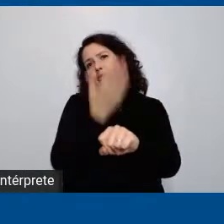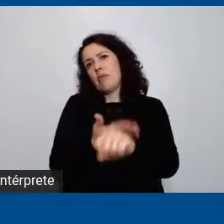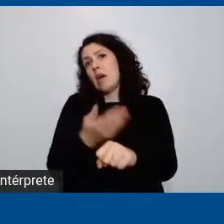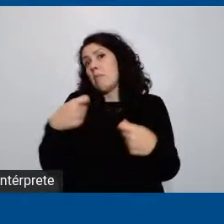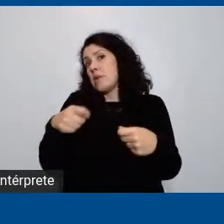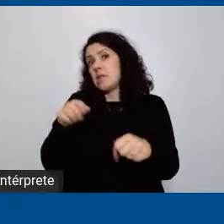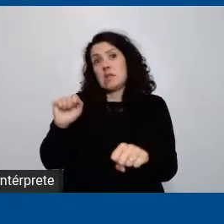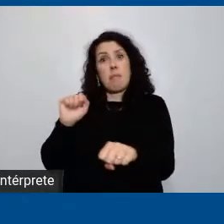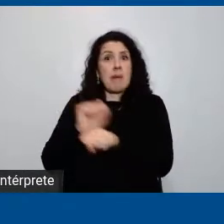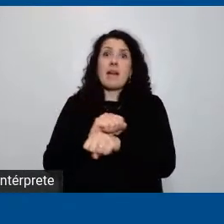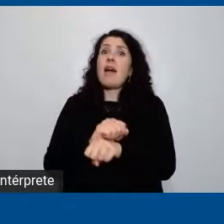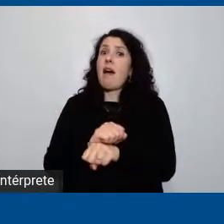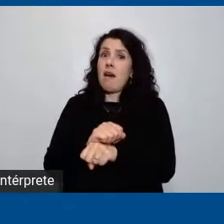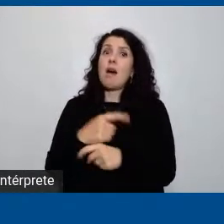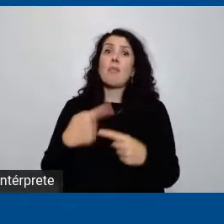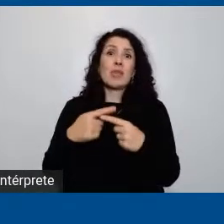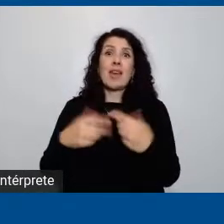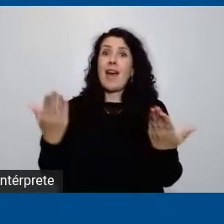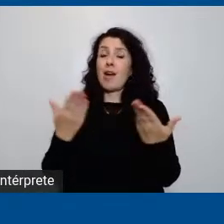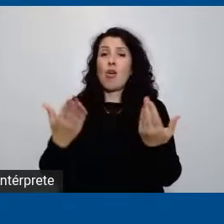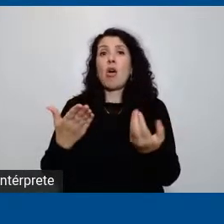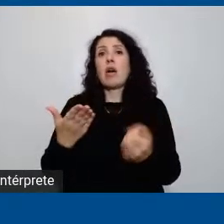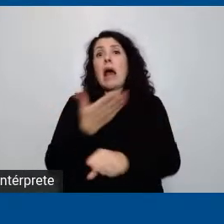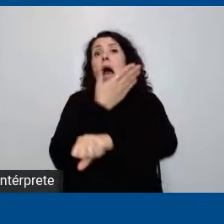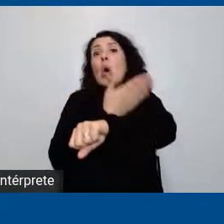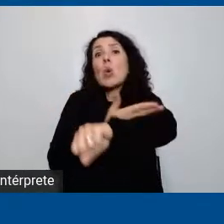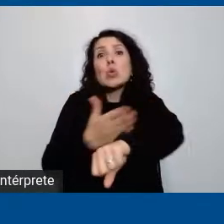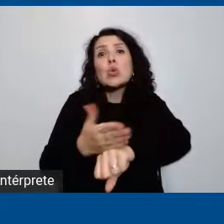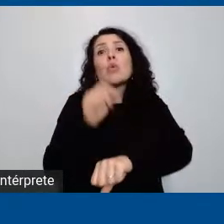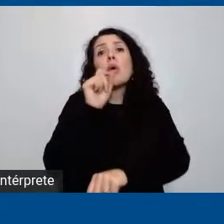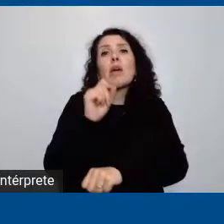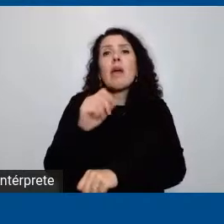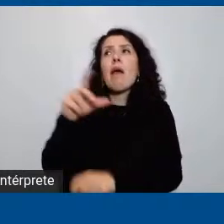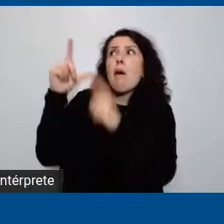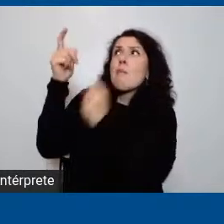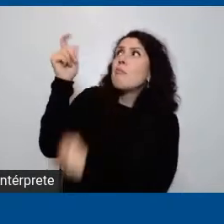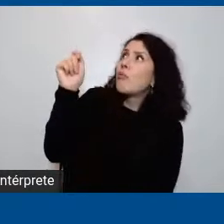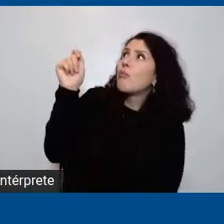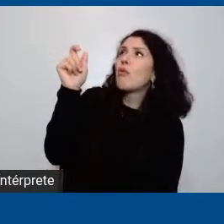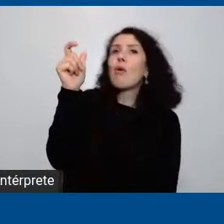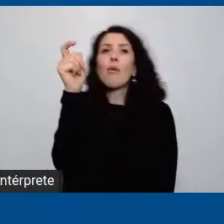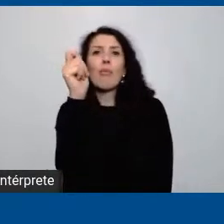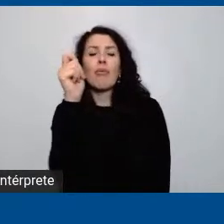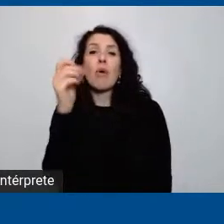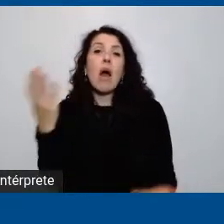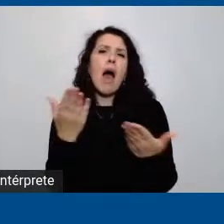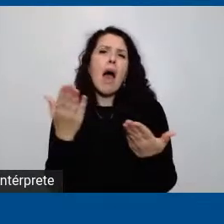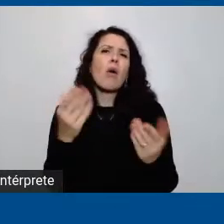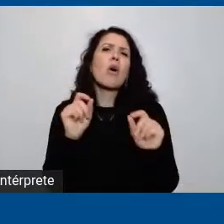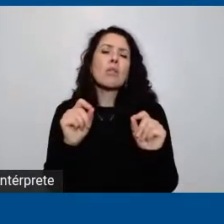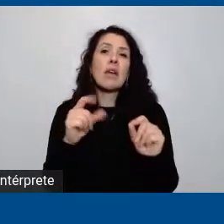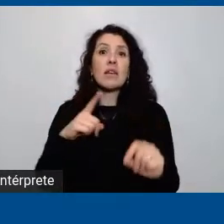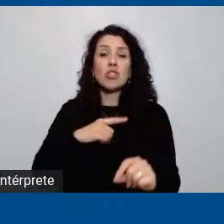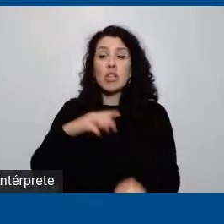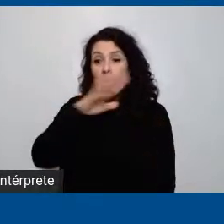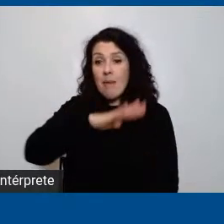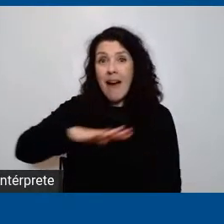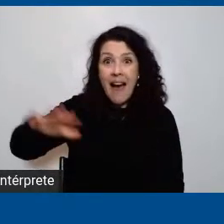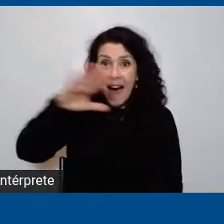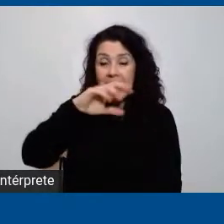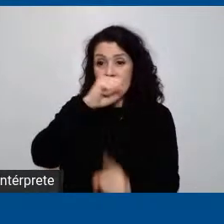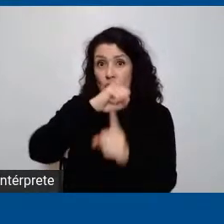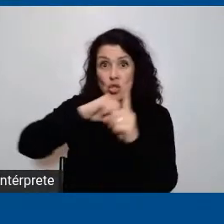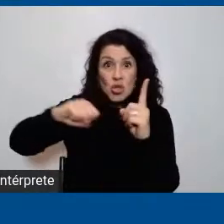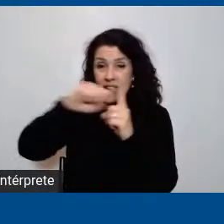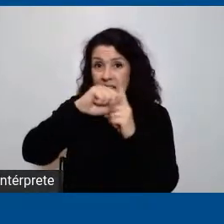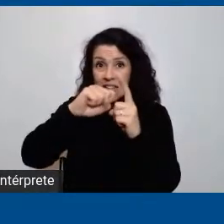Nessa loucura da selfie. Mas ali você tem assim, aquele ambiente burguês que você